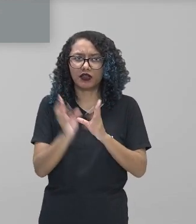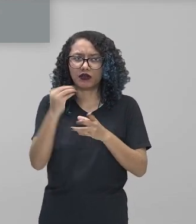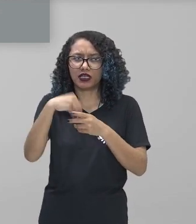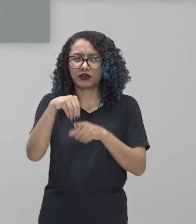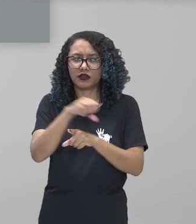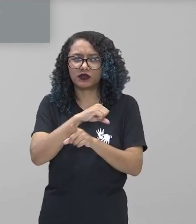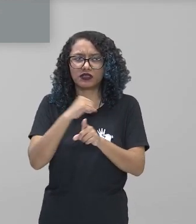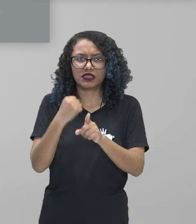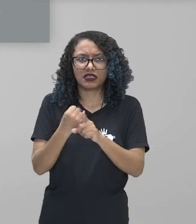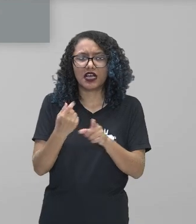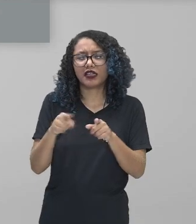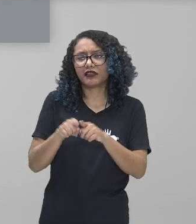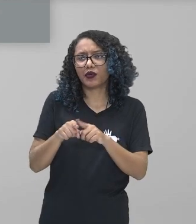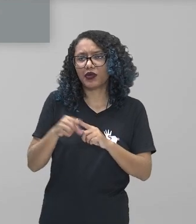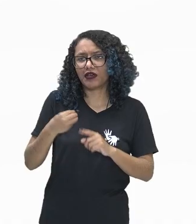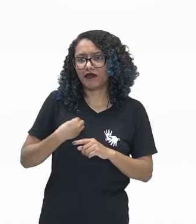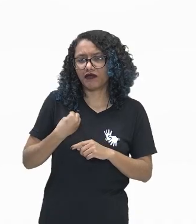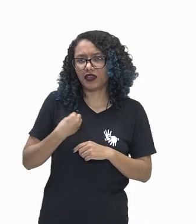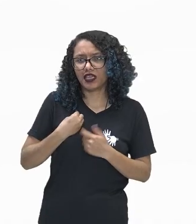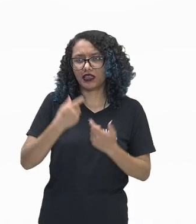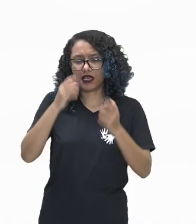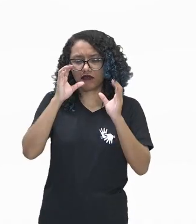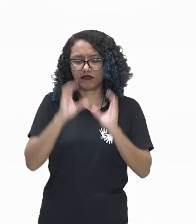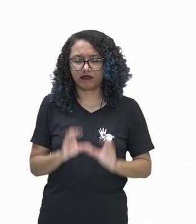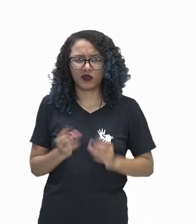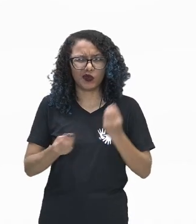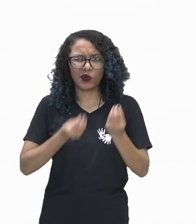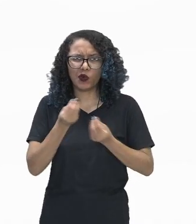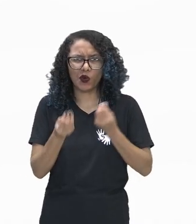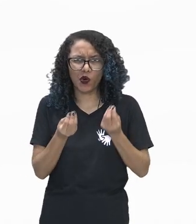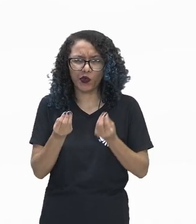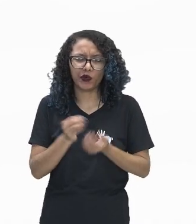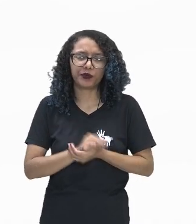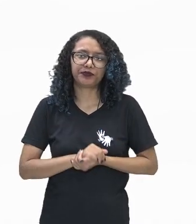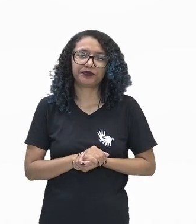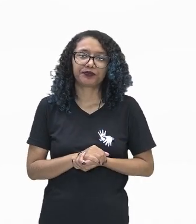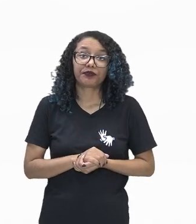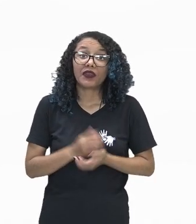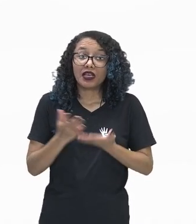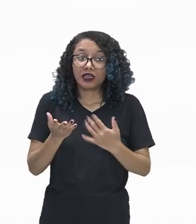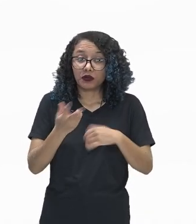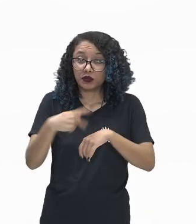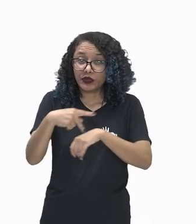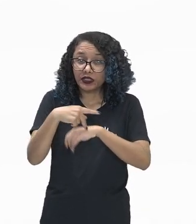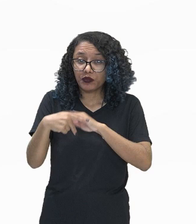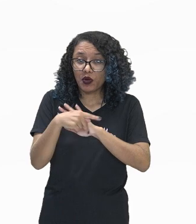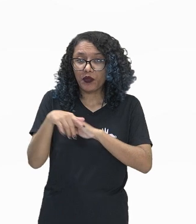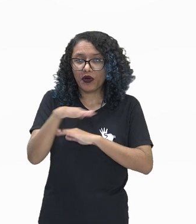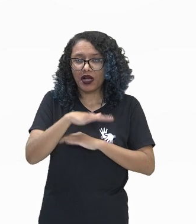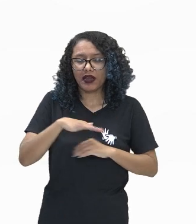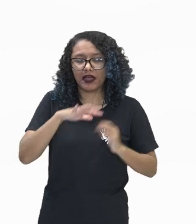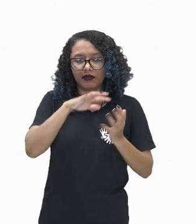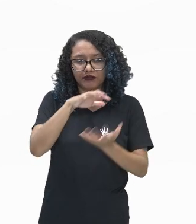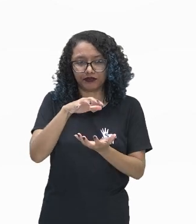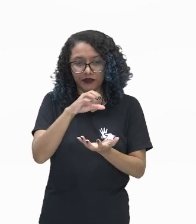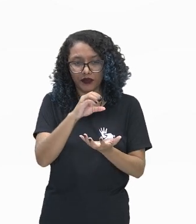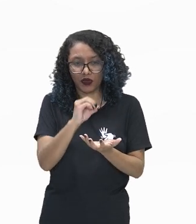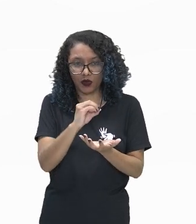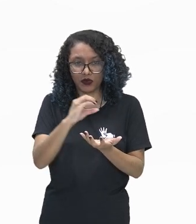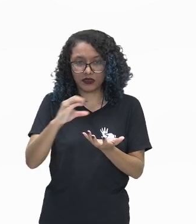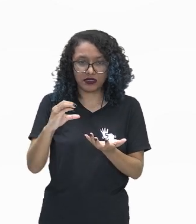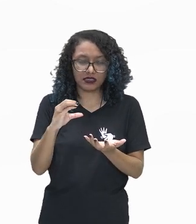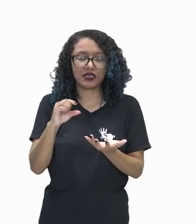do cidadão, né? Na cidadania e os direitos. Olha, nos países ocidentais, quando a gente fala de